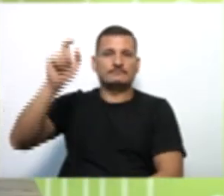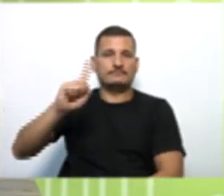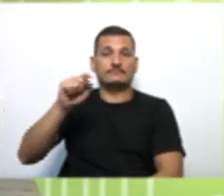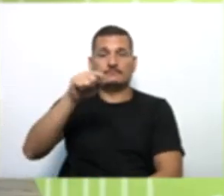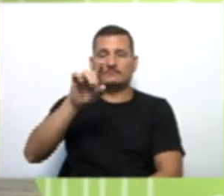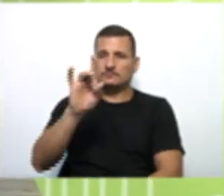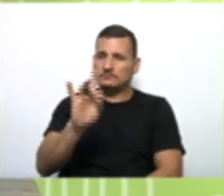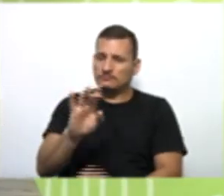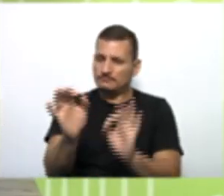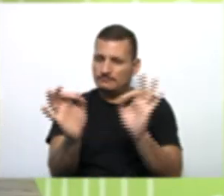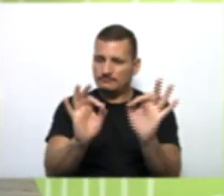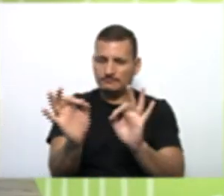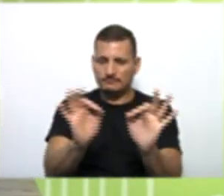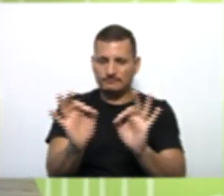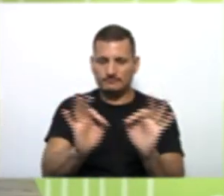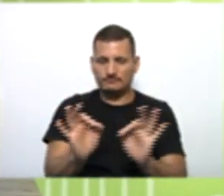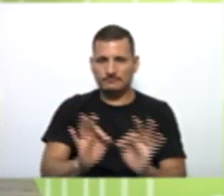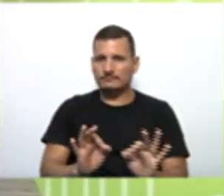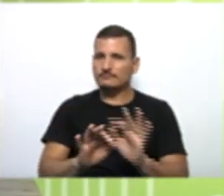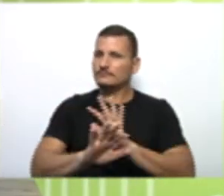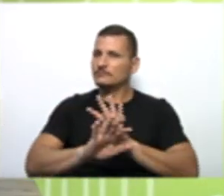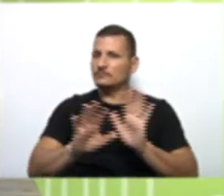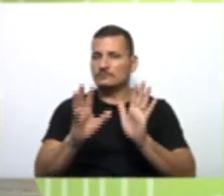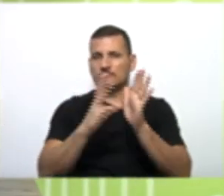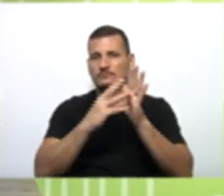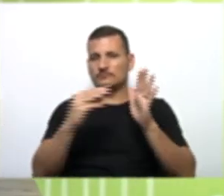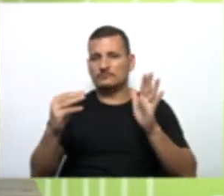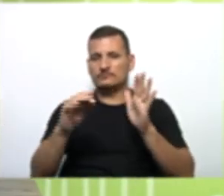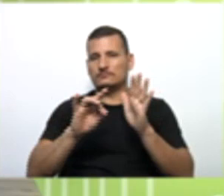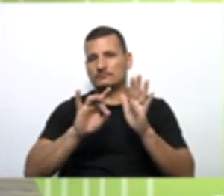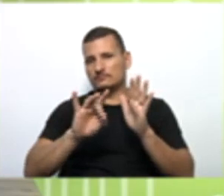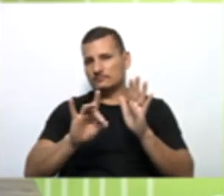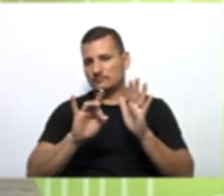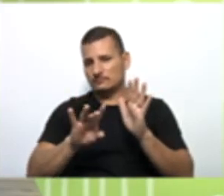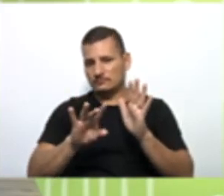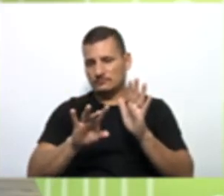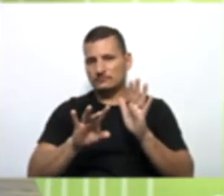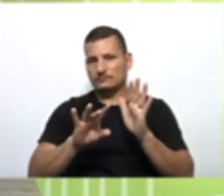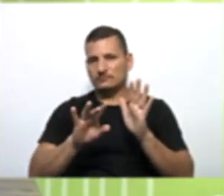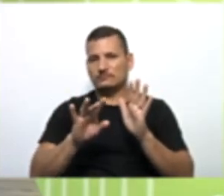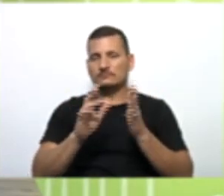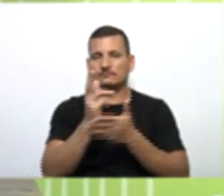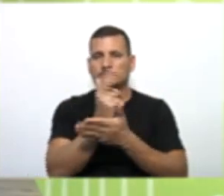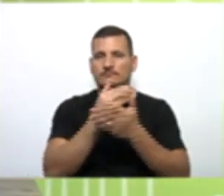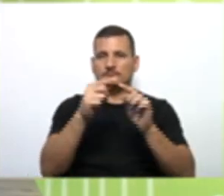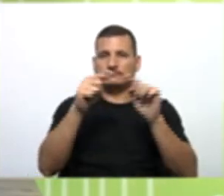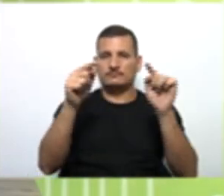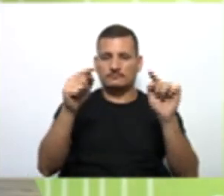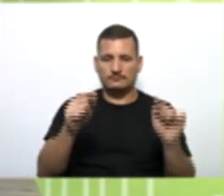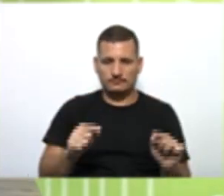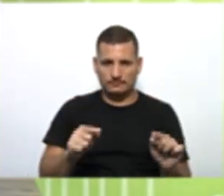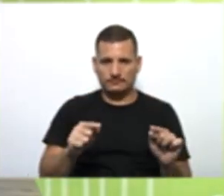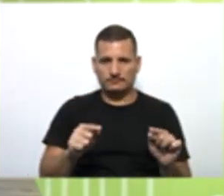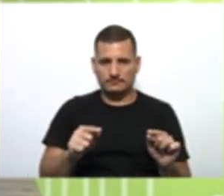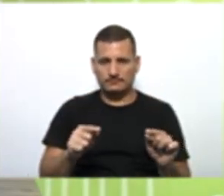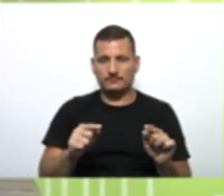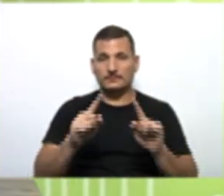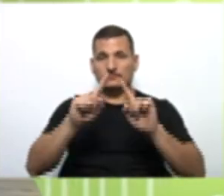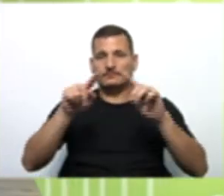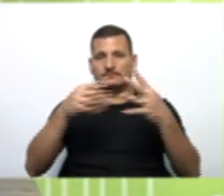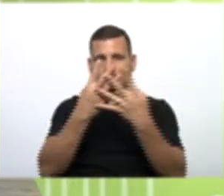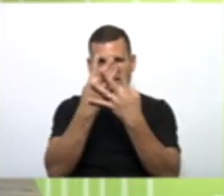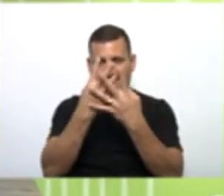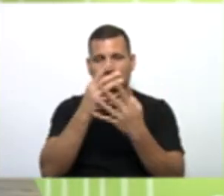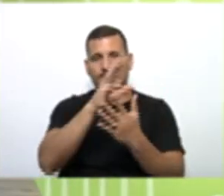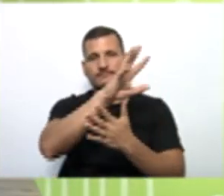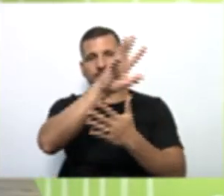só produzir o resultado do banner num modelo, né, num template do PowerPoint que já está disponível no ambiente. Vocês vão